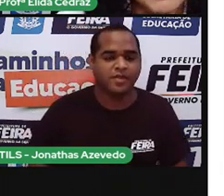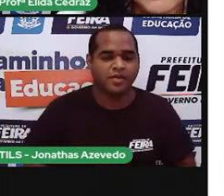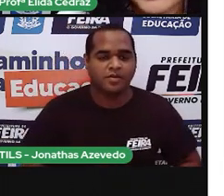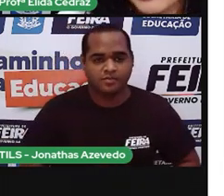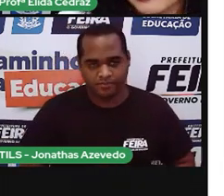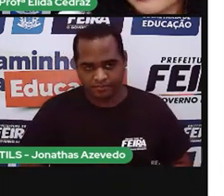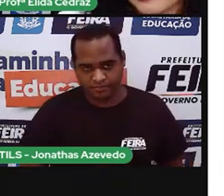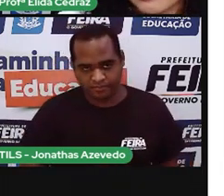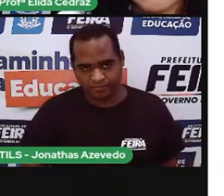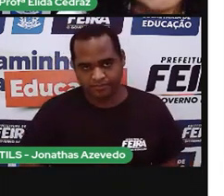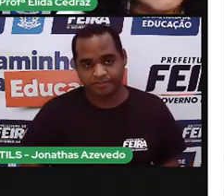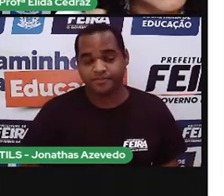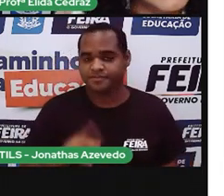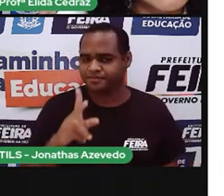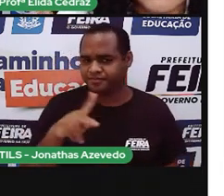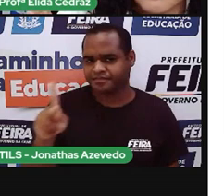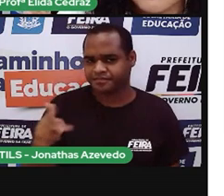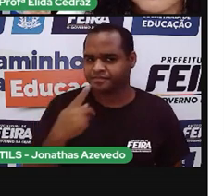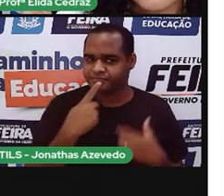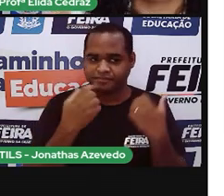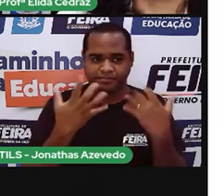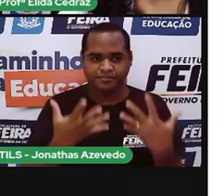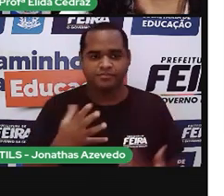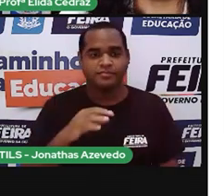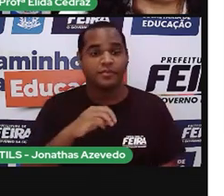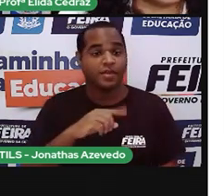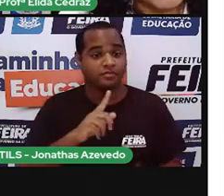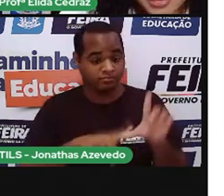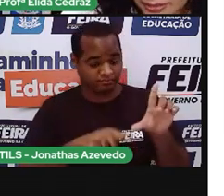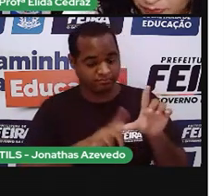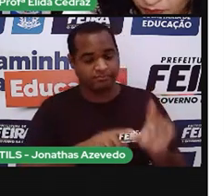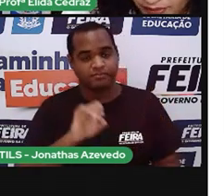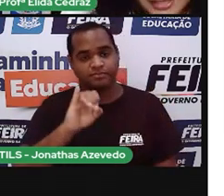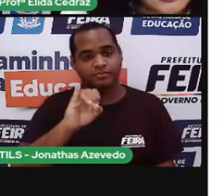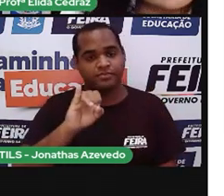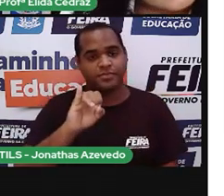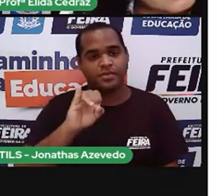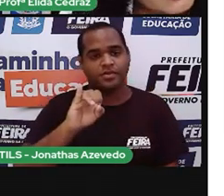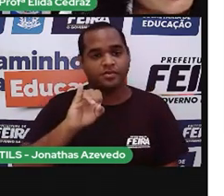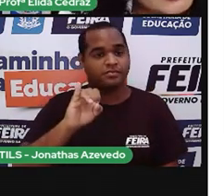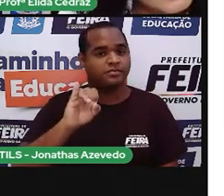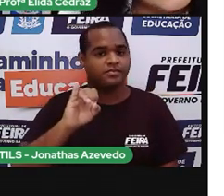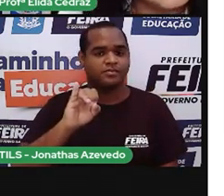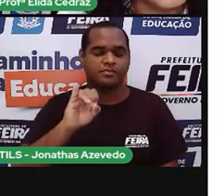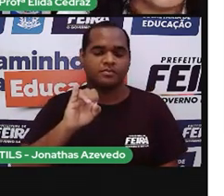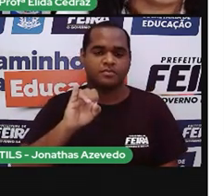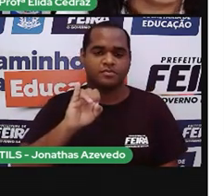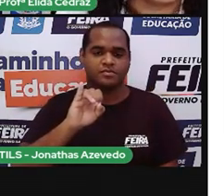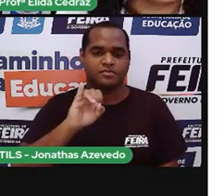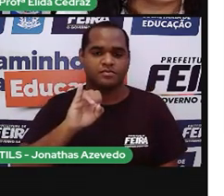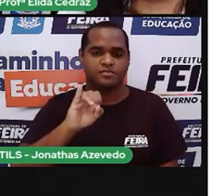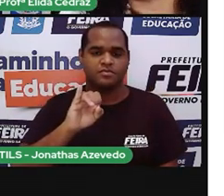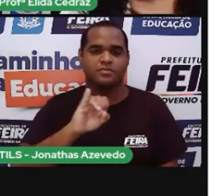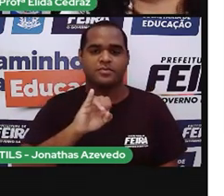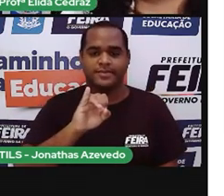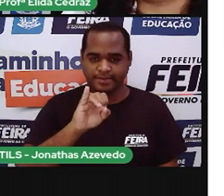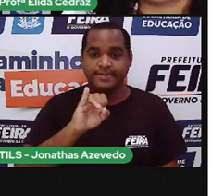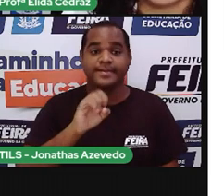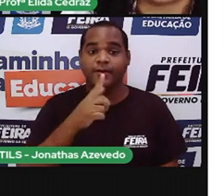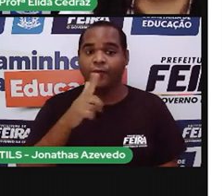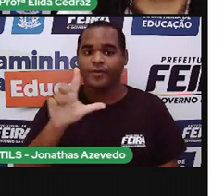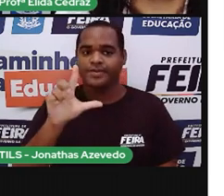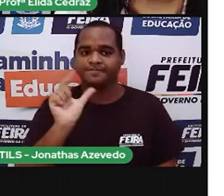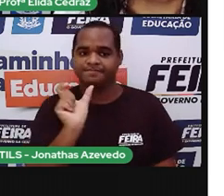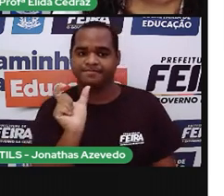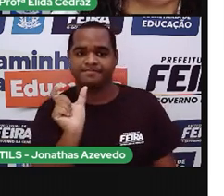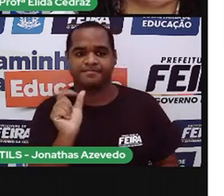A proélida vem a letra I. Isso mesmo. Então, a próxima palavra